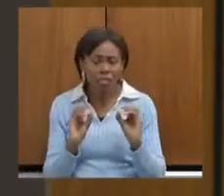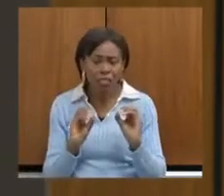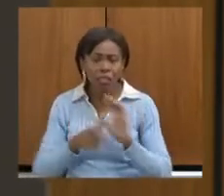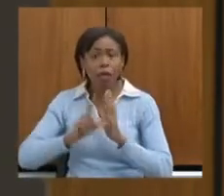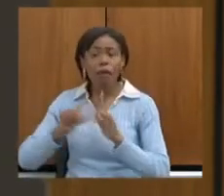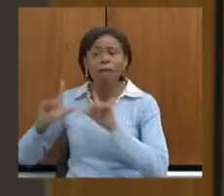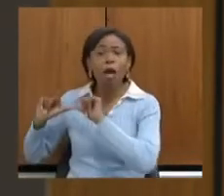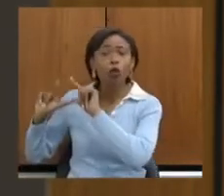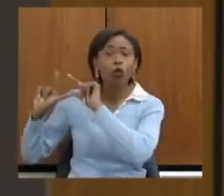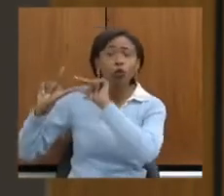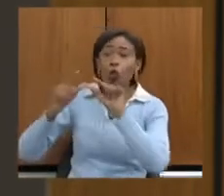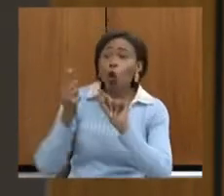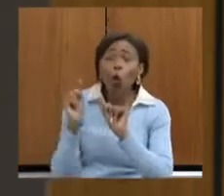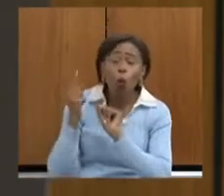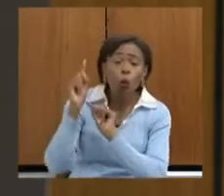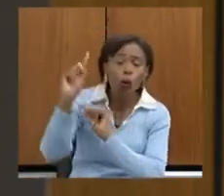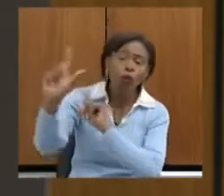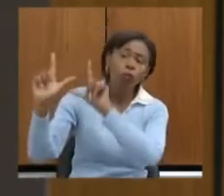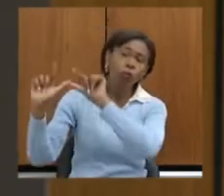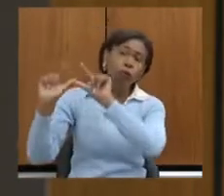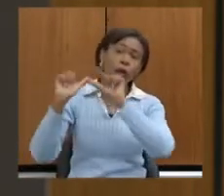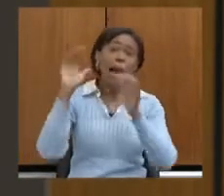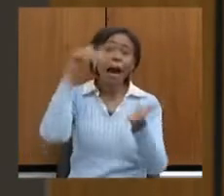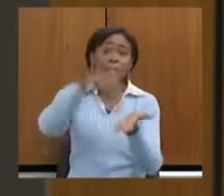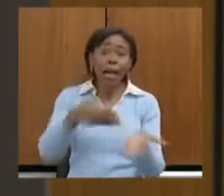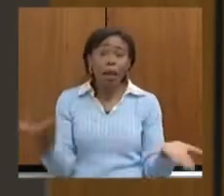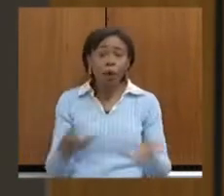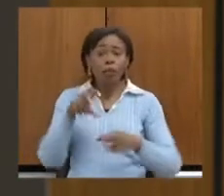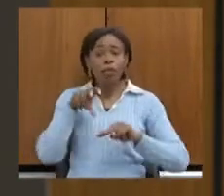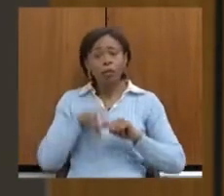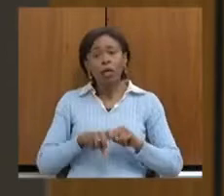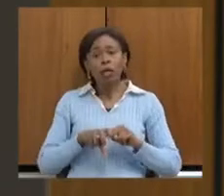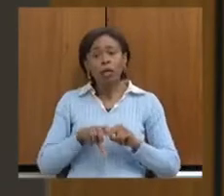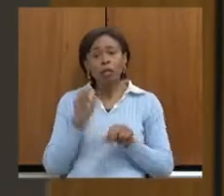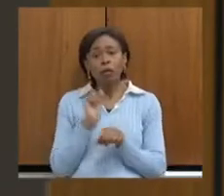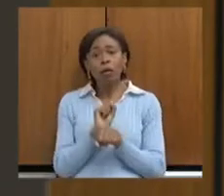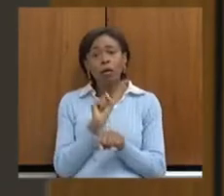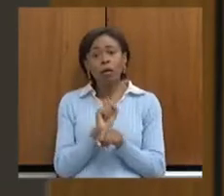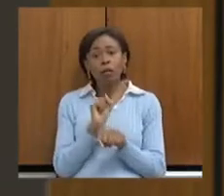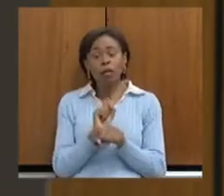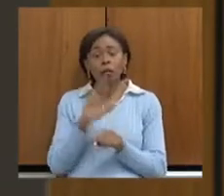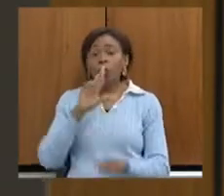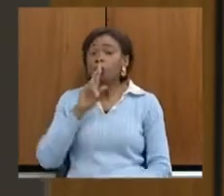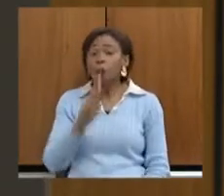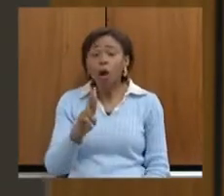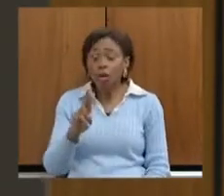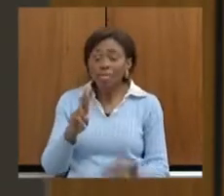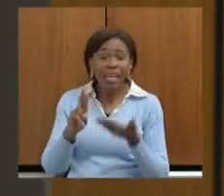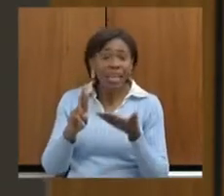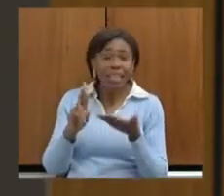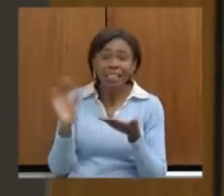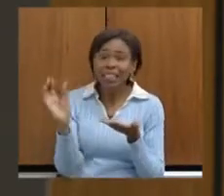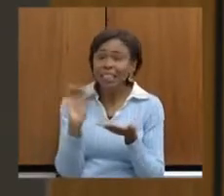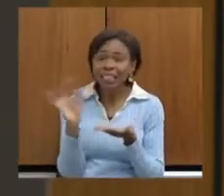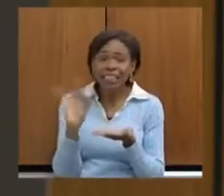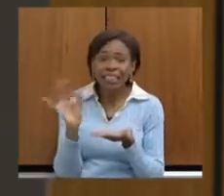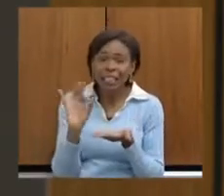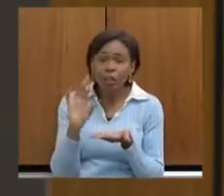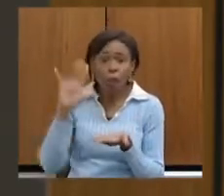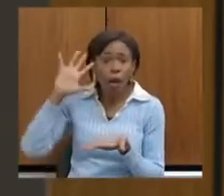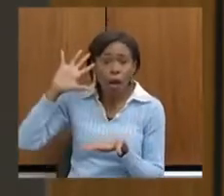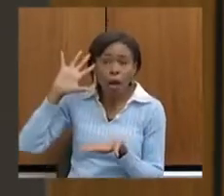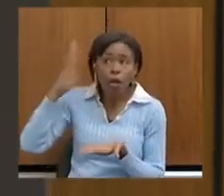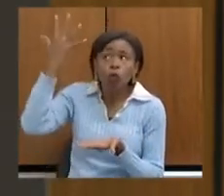longe para isso aqui até agora sentado sem ter uma resposta duas solução